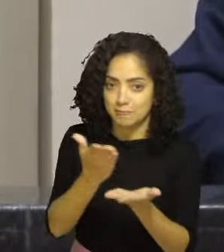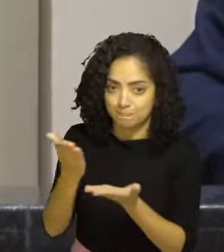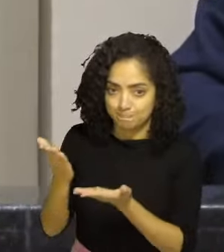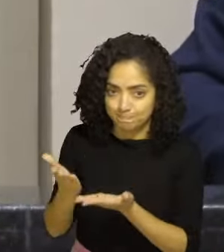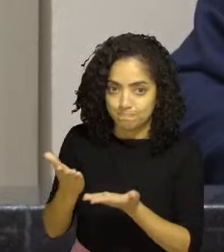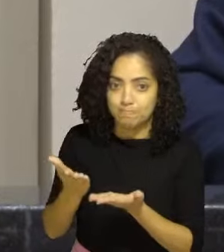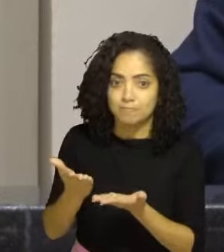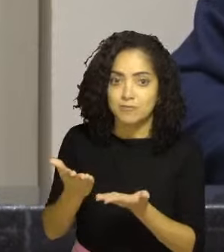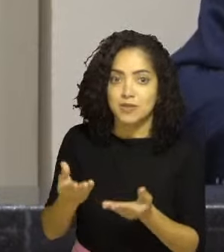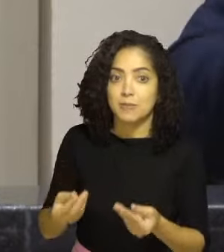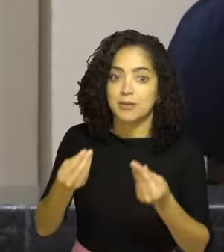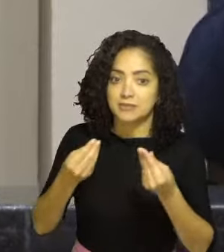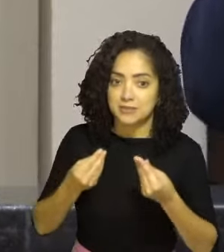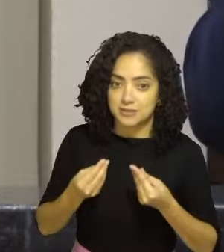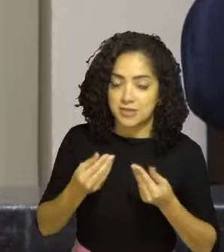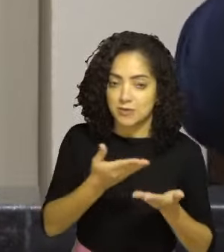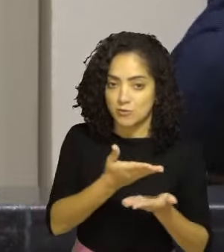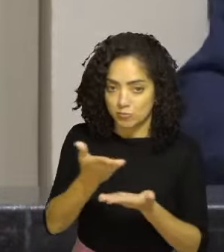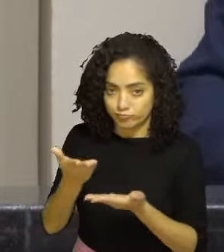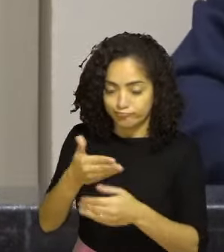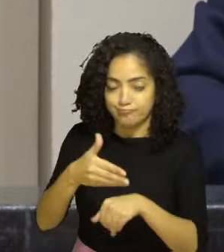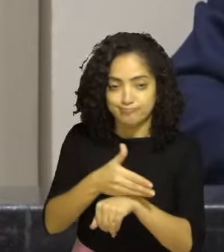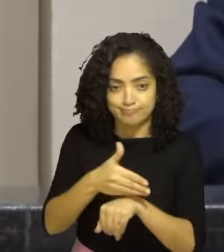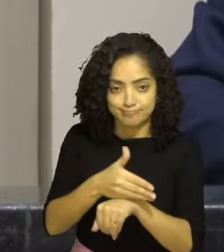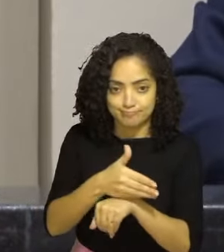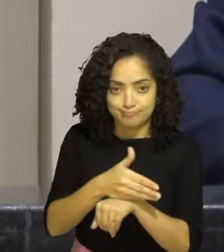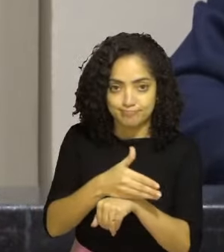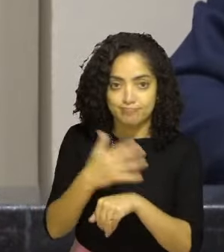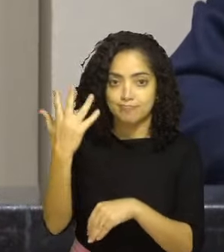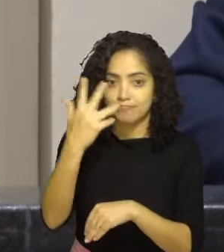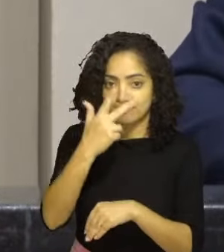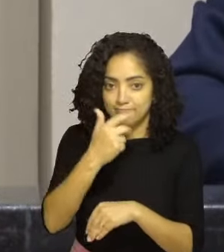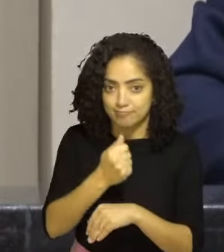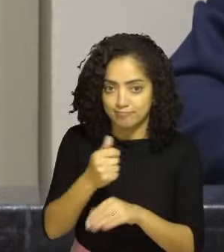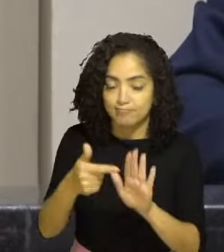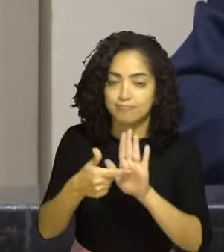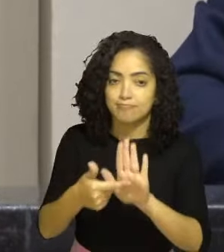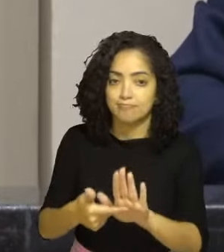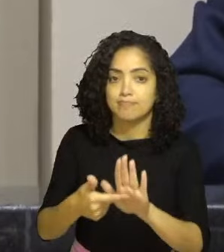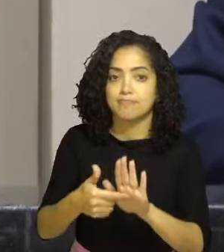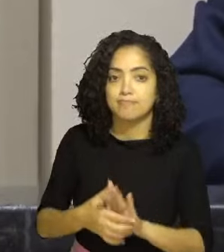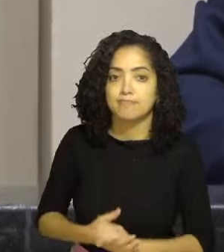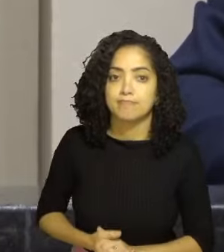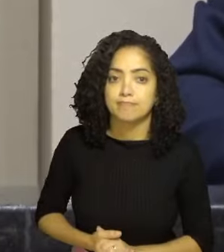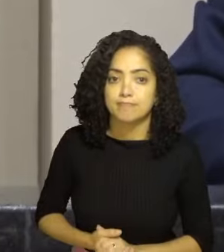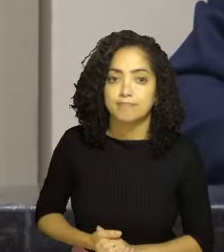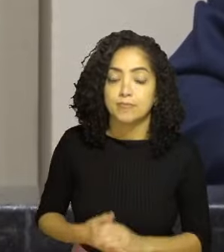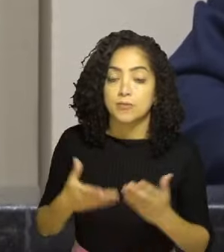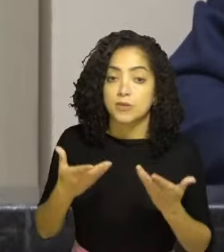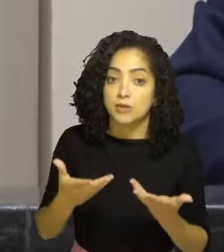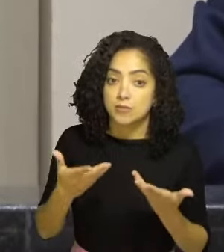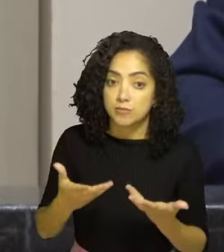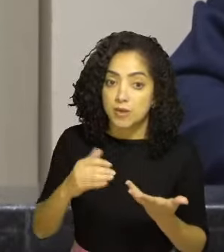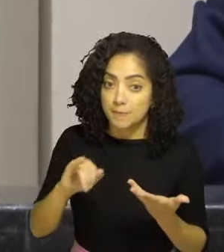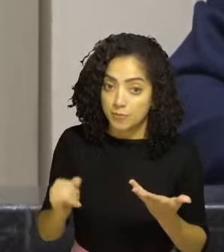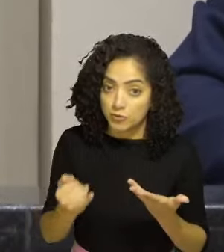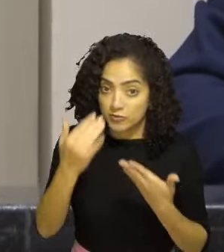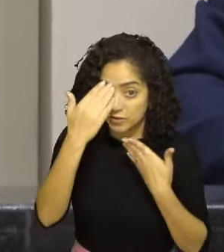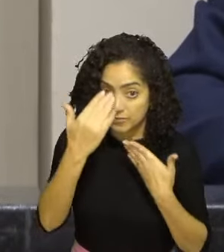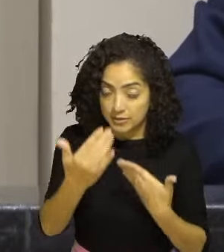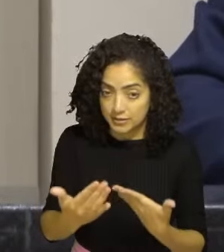presenteia com sua participação e belíssimas apresentações. Muito obrigada. Eu quero também aqui aproveitar para